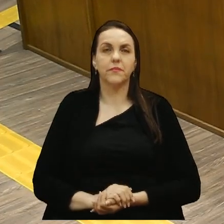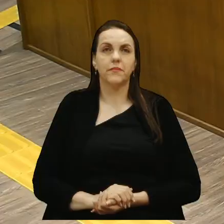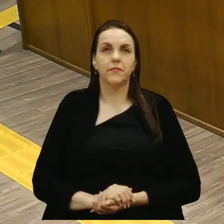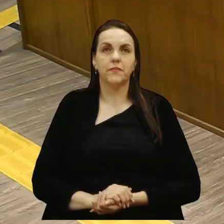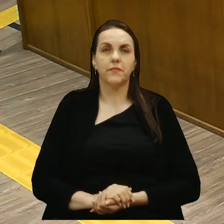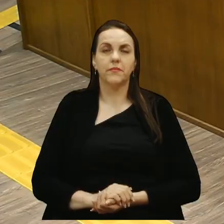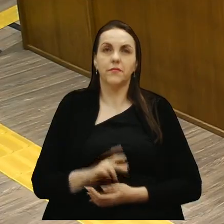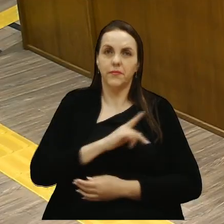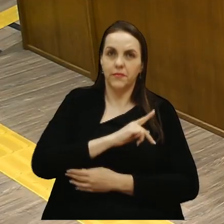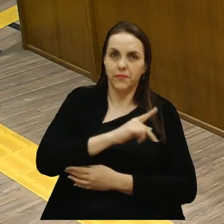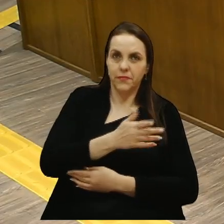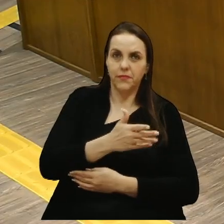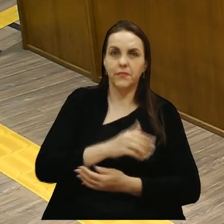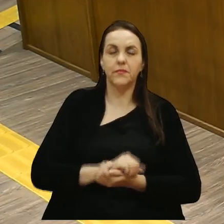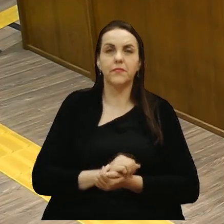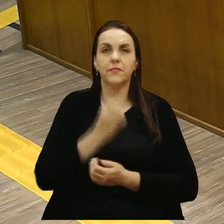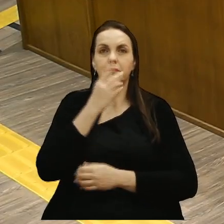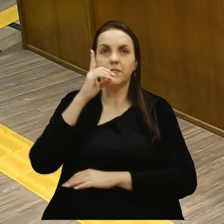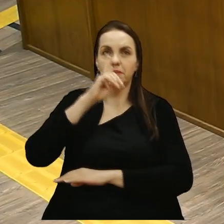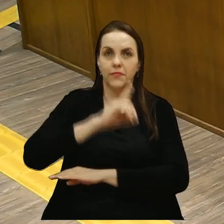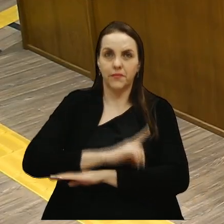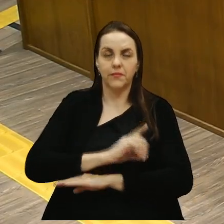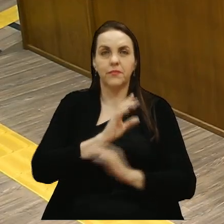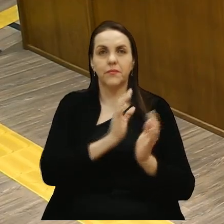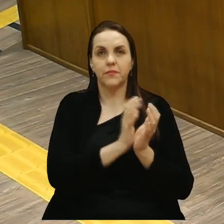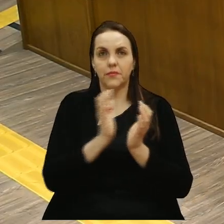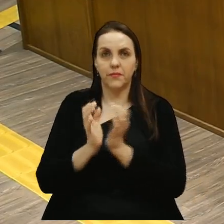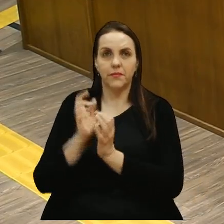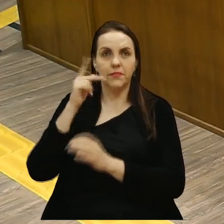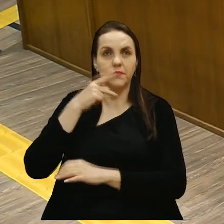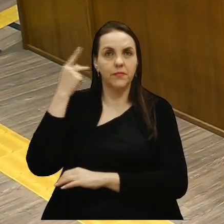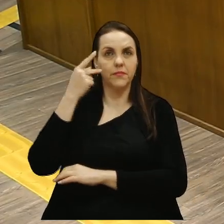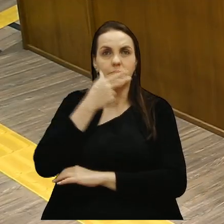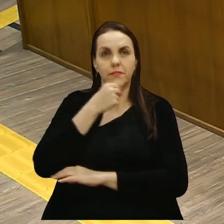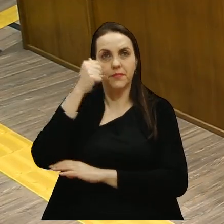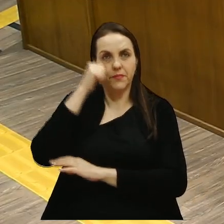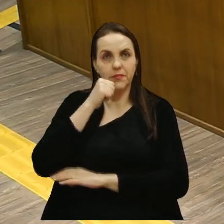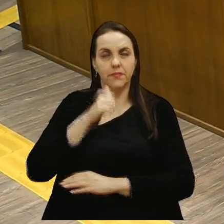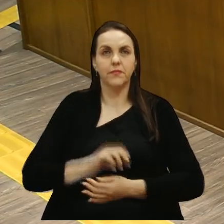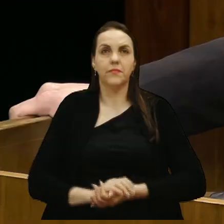Nobre presidente, muito bom dia, colegas vereadores e vereadoras.